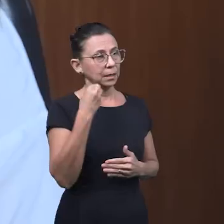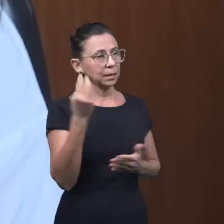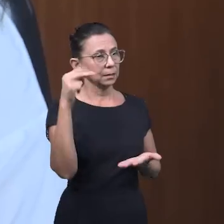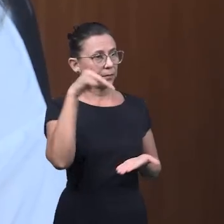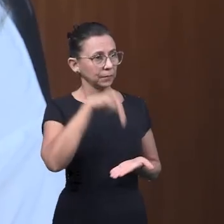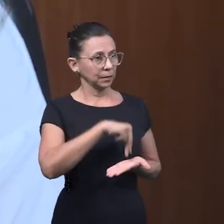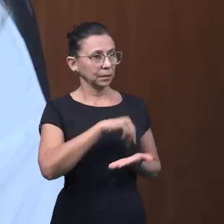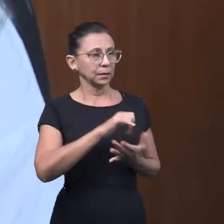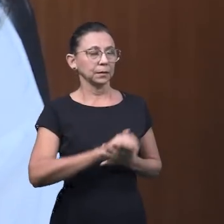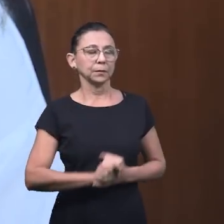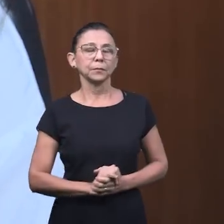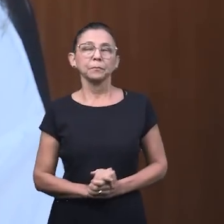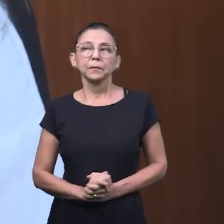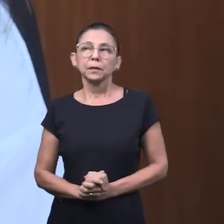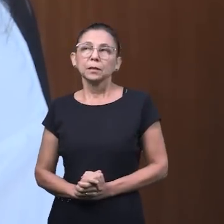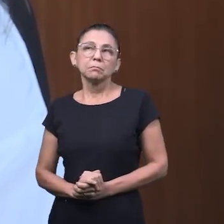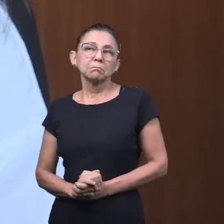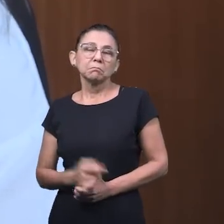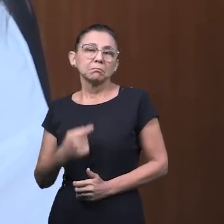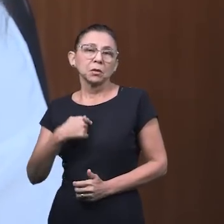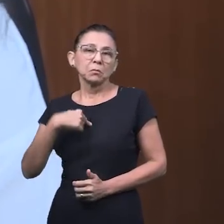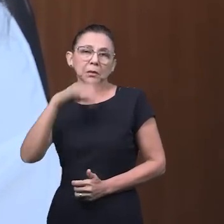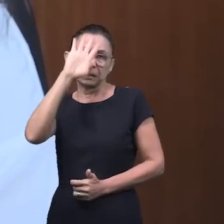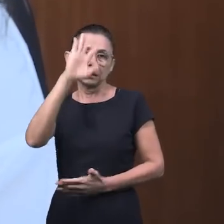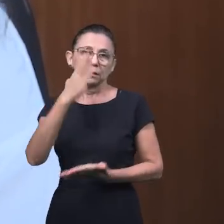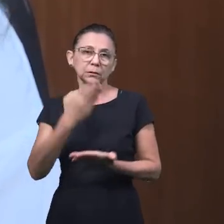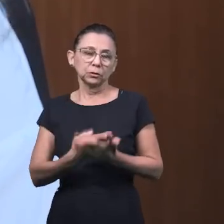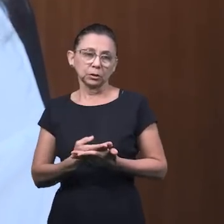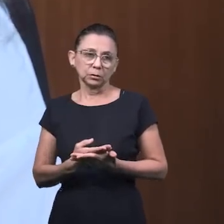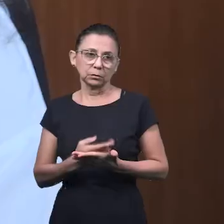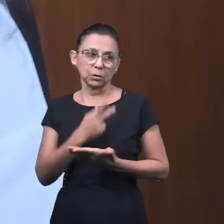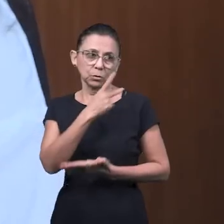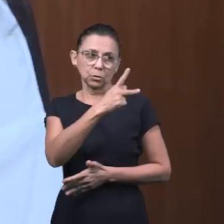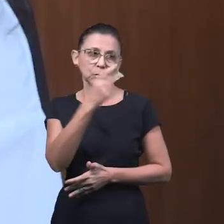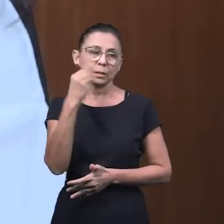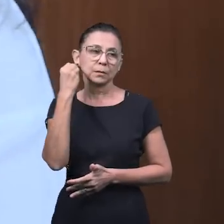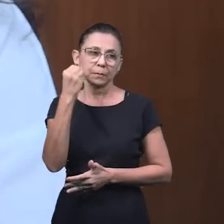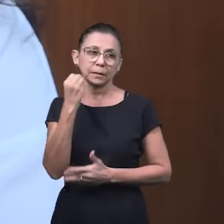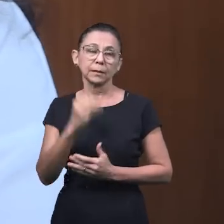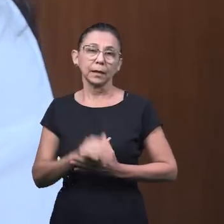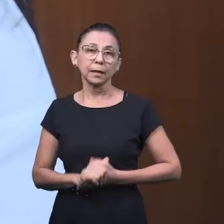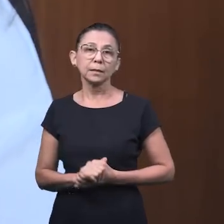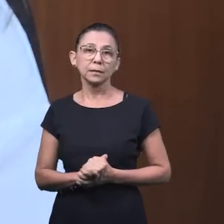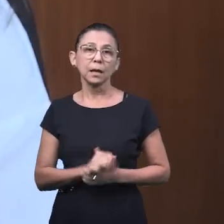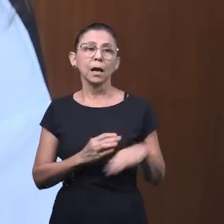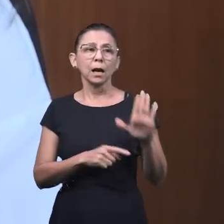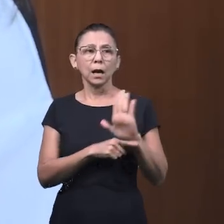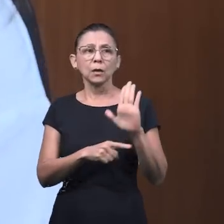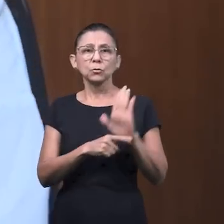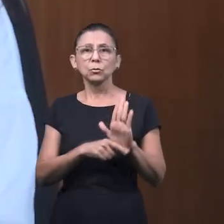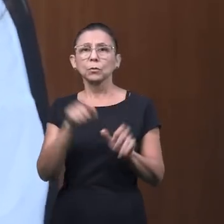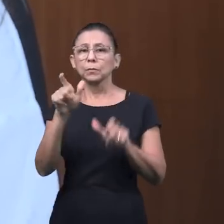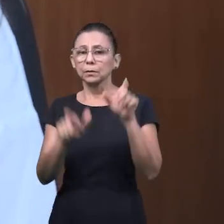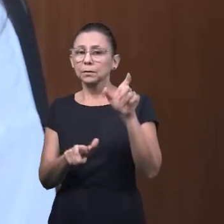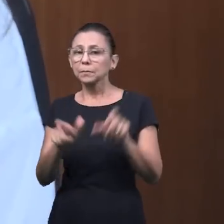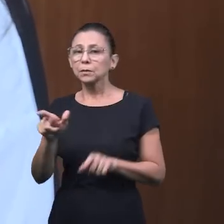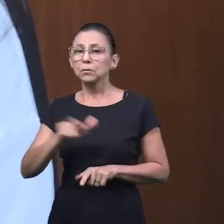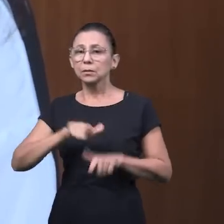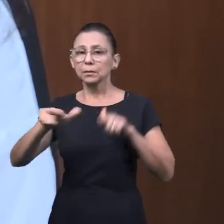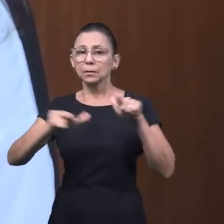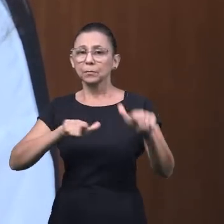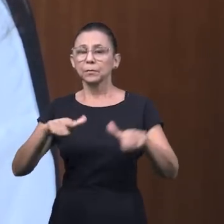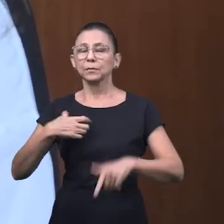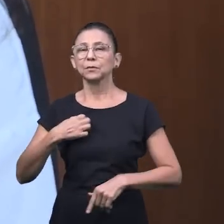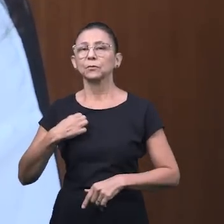participação. Eu acredito que a sua experiência, ela renovou aqueles que são voluntários na